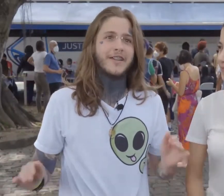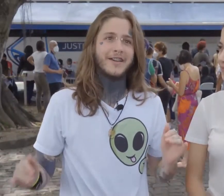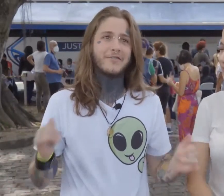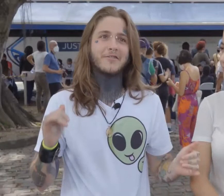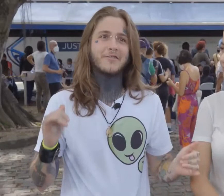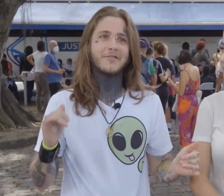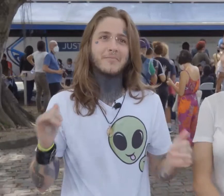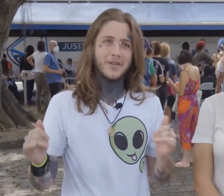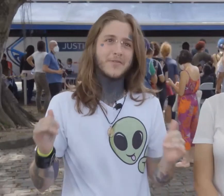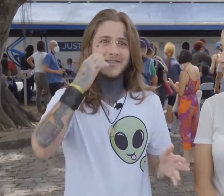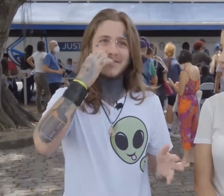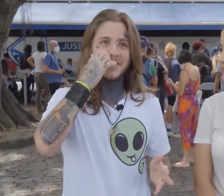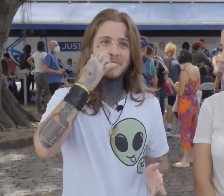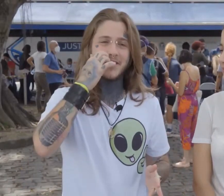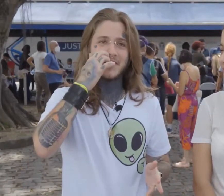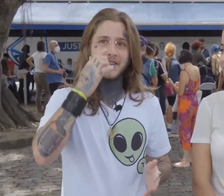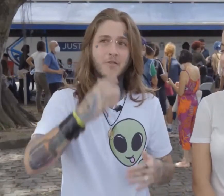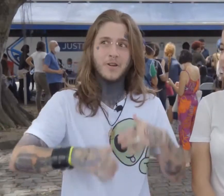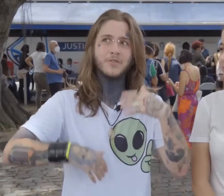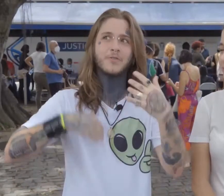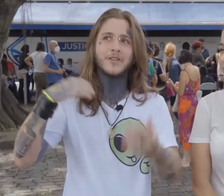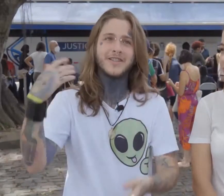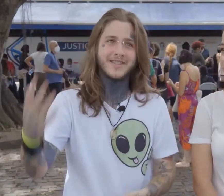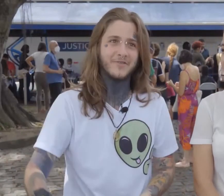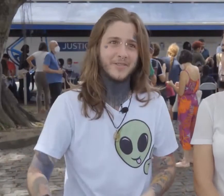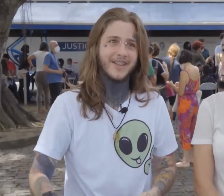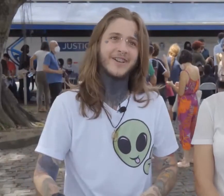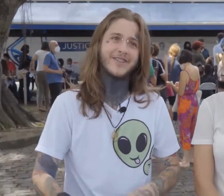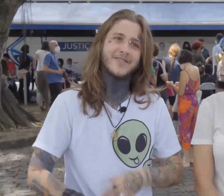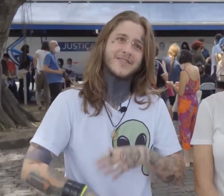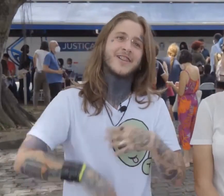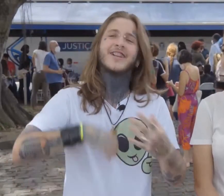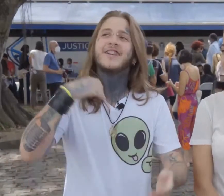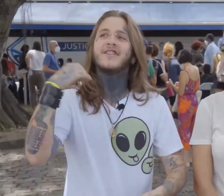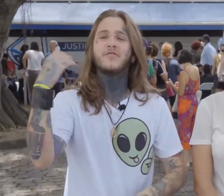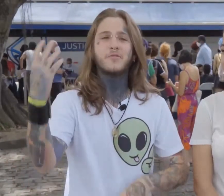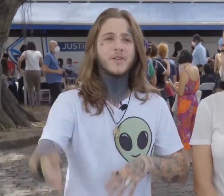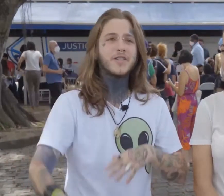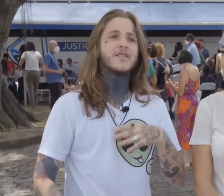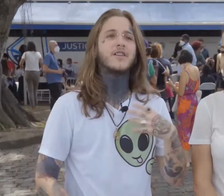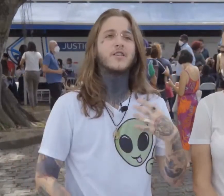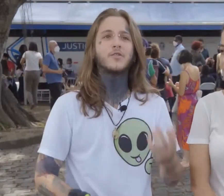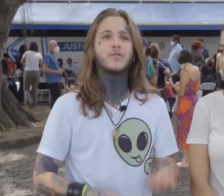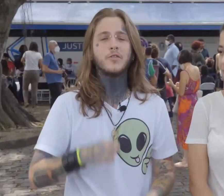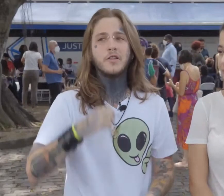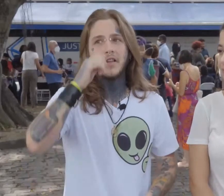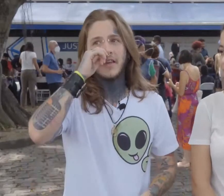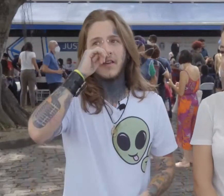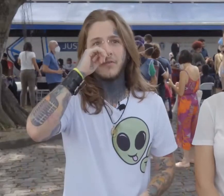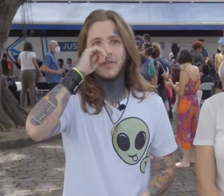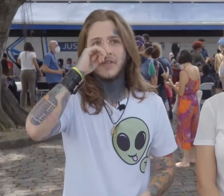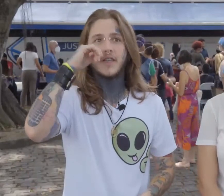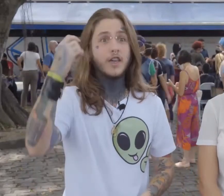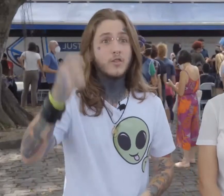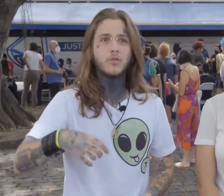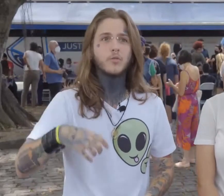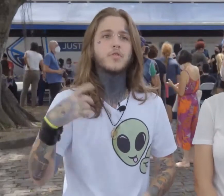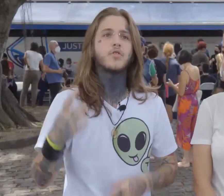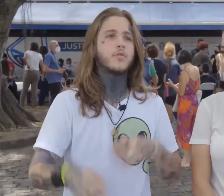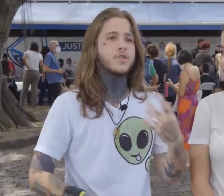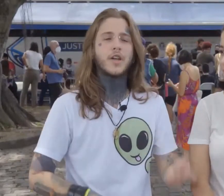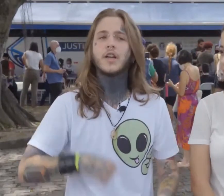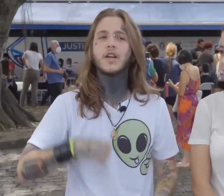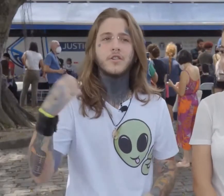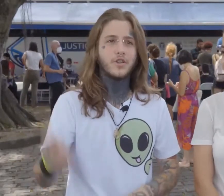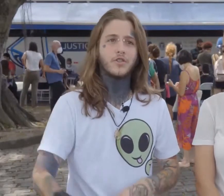homem, né? É o que mais fazia sentido na minha cabeça. Só que aí, quando eu conheci não binários, e aí fui pesquisando, fui